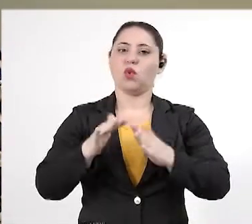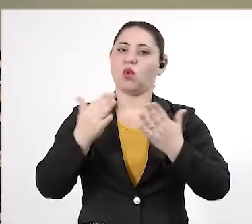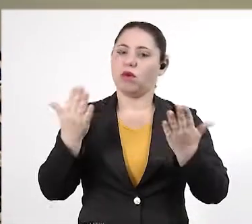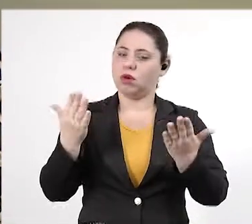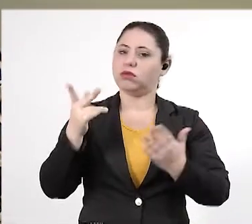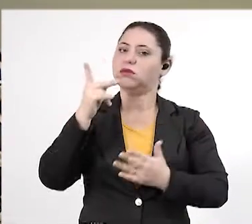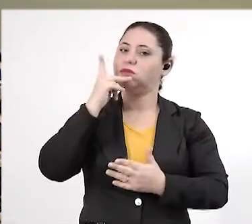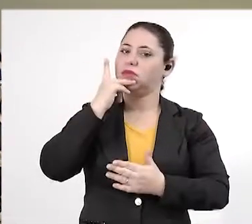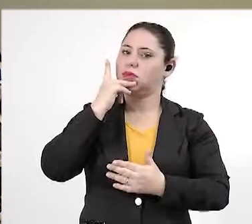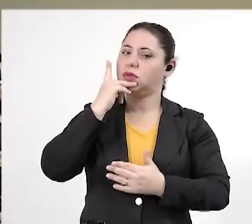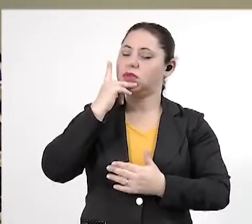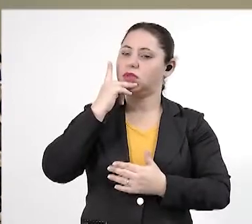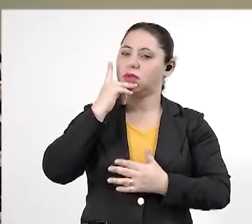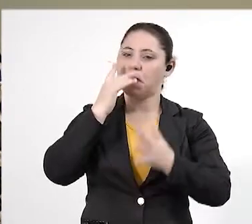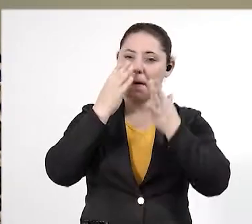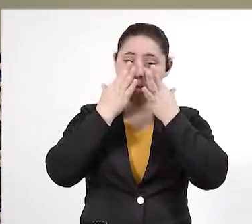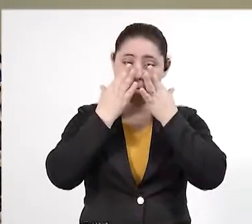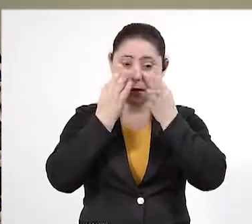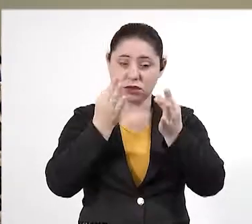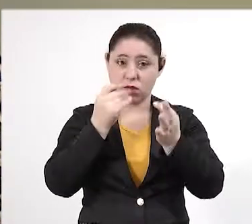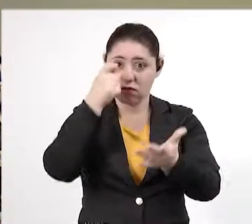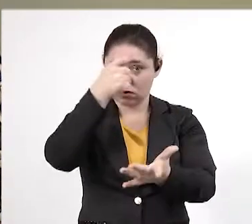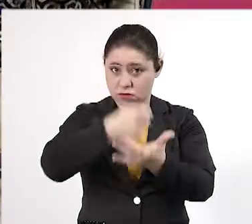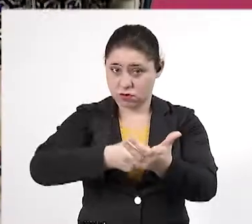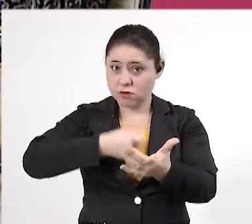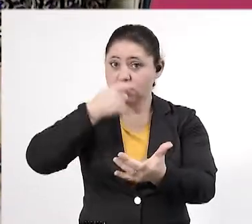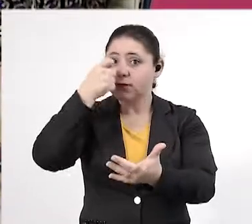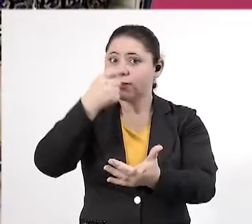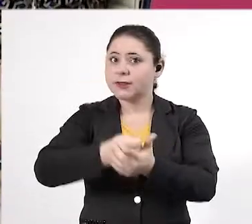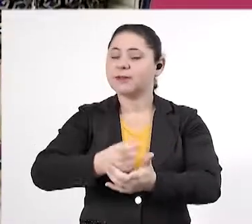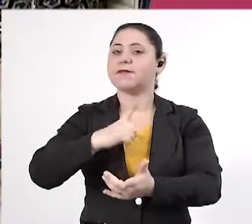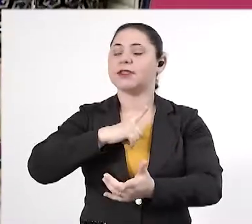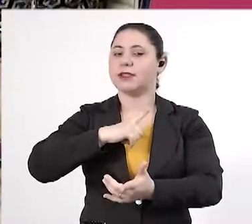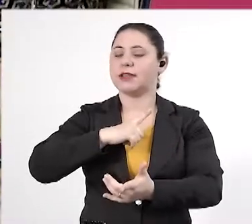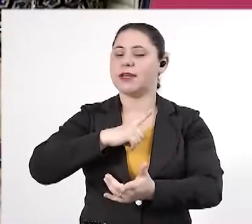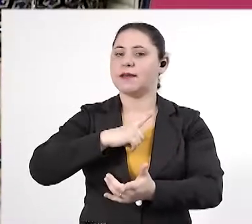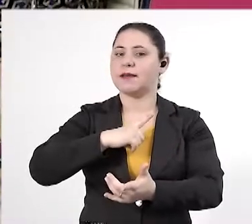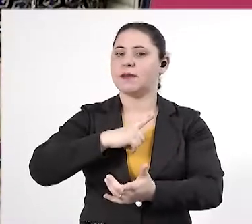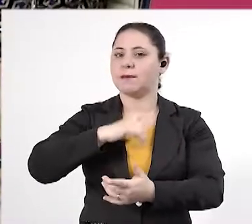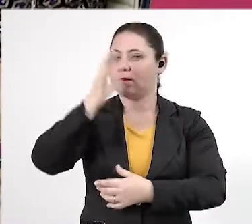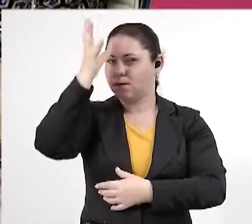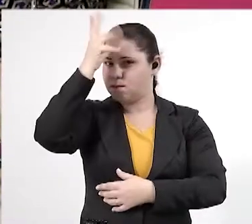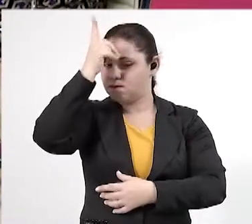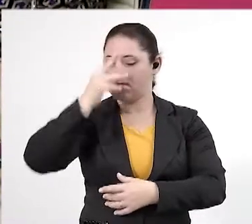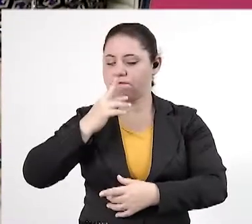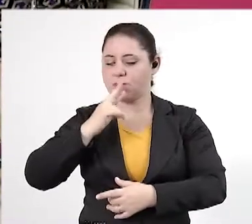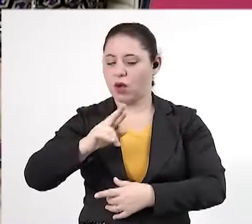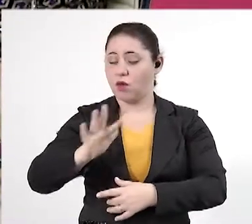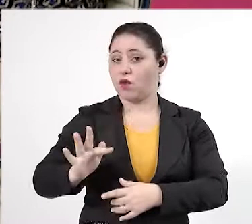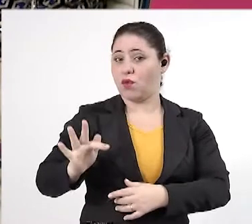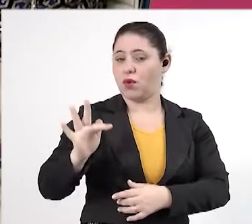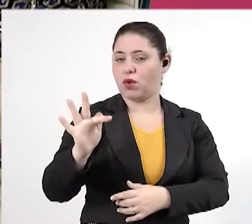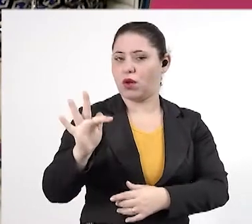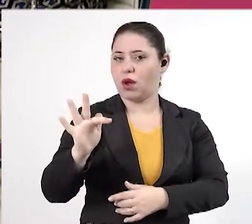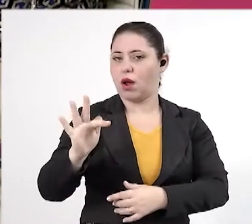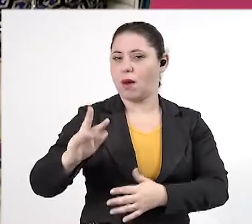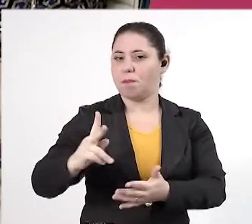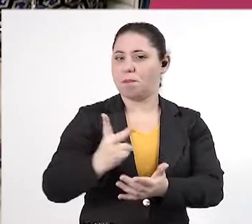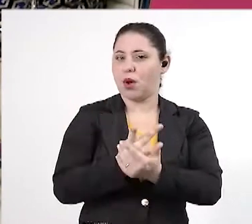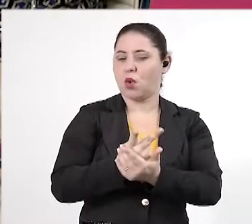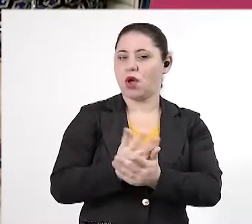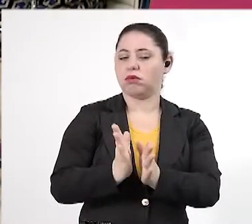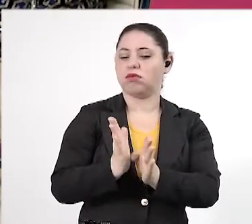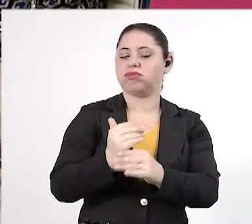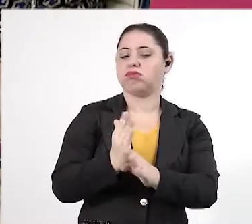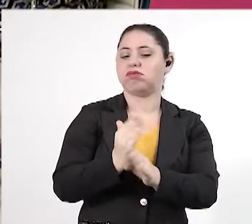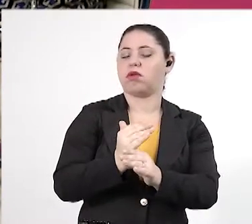quando os partidos percebem que serão cobrados e que haverá consequências para essa burla